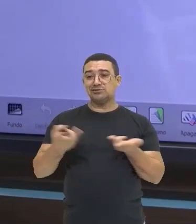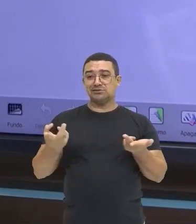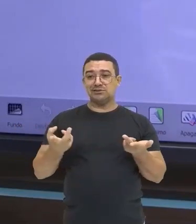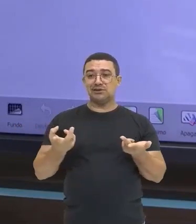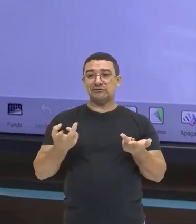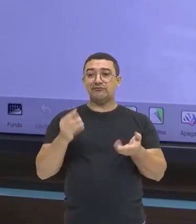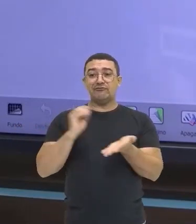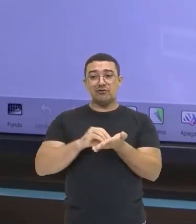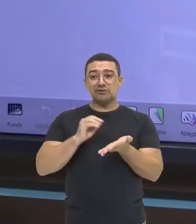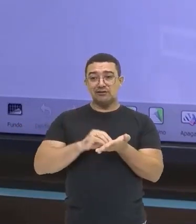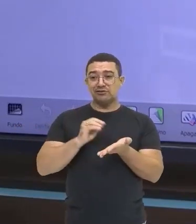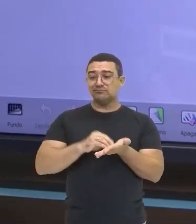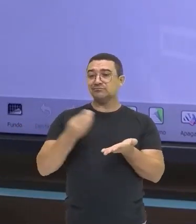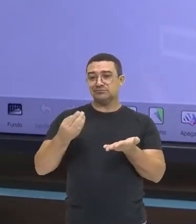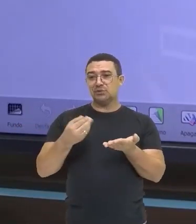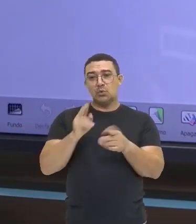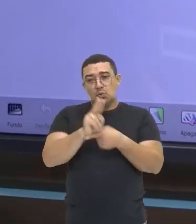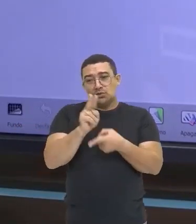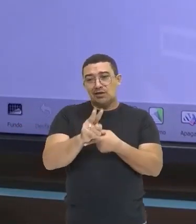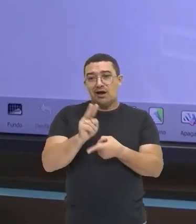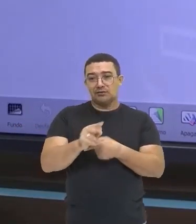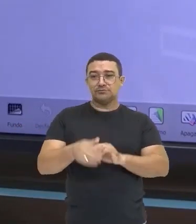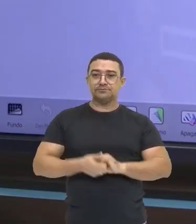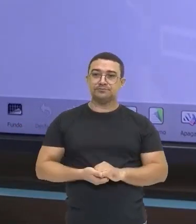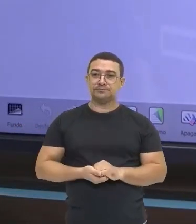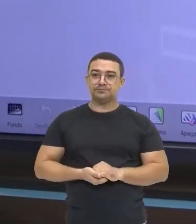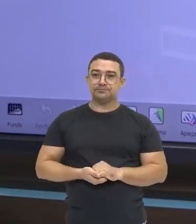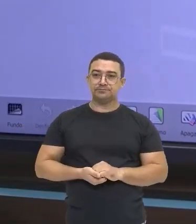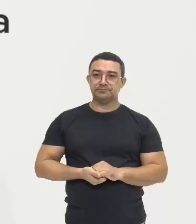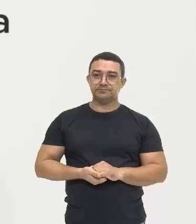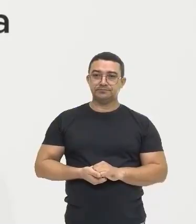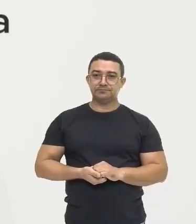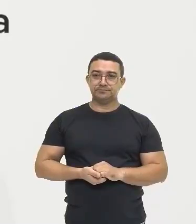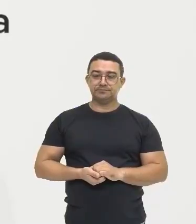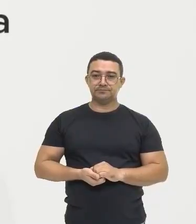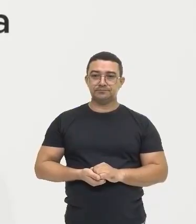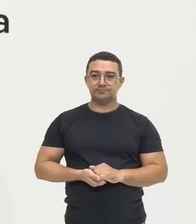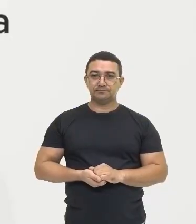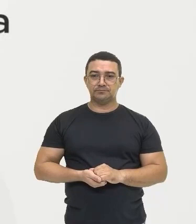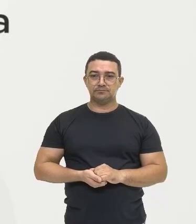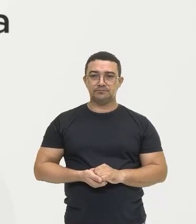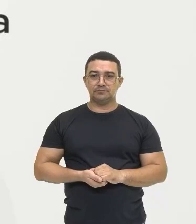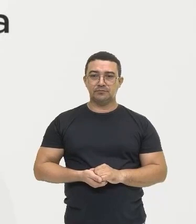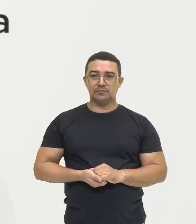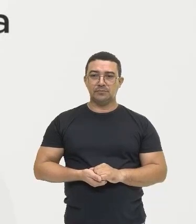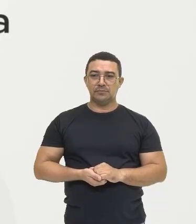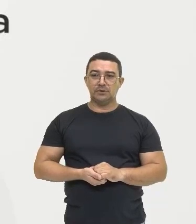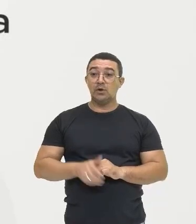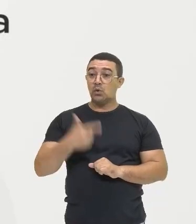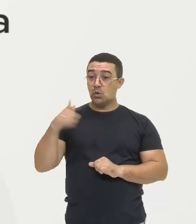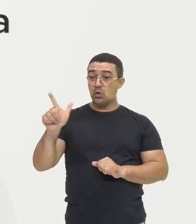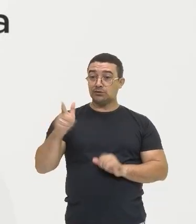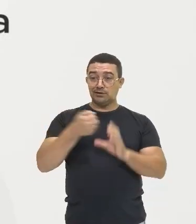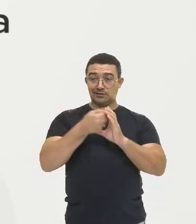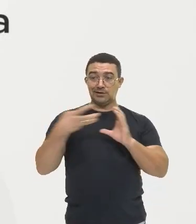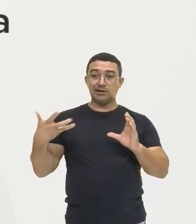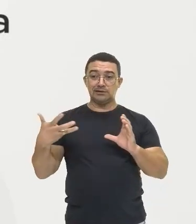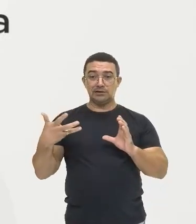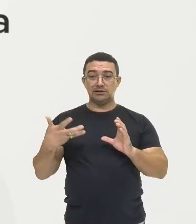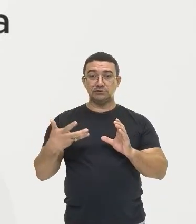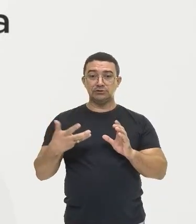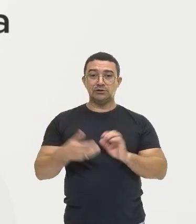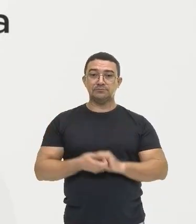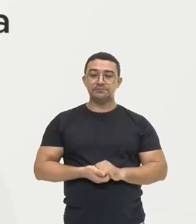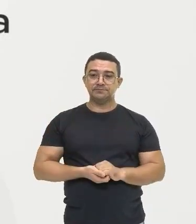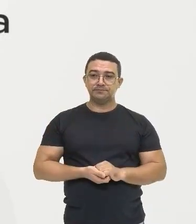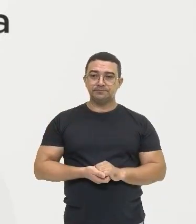destaquei 2, mas temos muito mais, tá? Vamos lá continuar a aula? Outro ponto importante que a gente tem aqui, turma, que eu posso falar